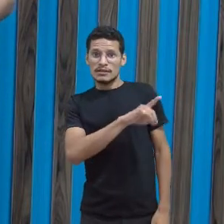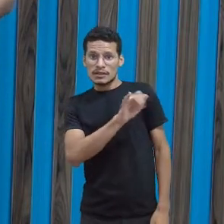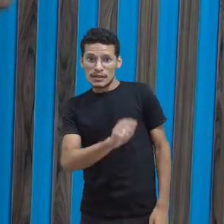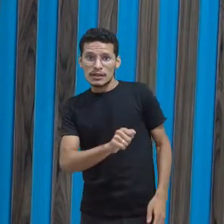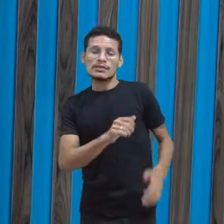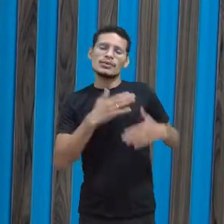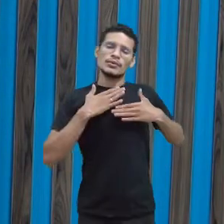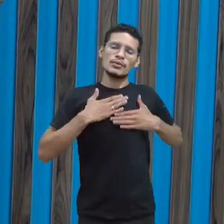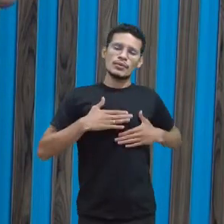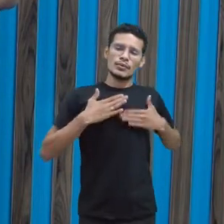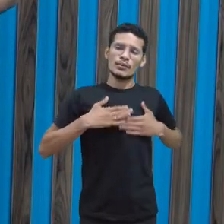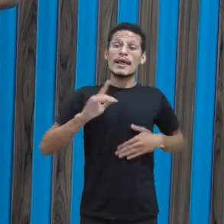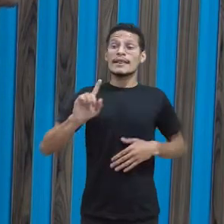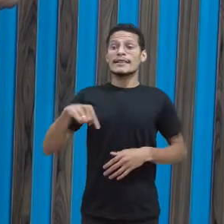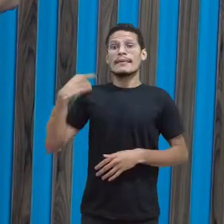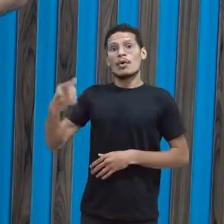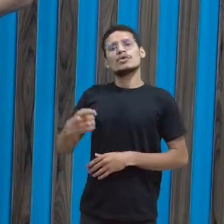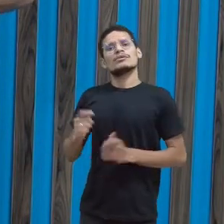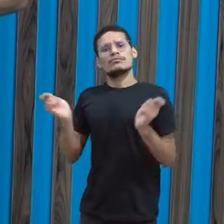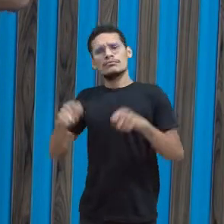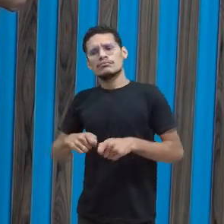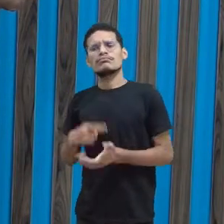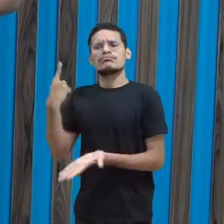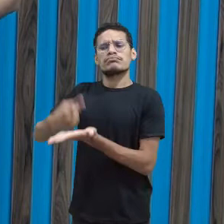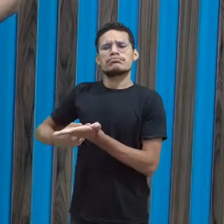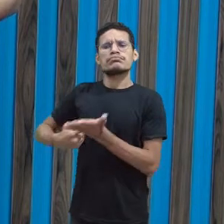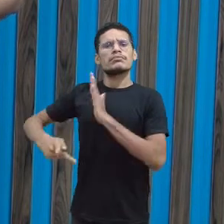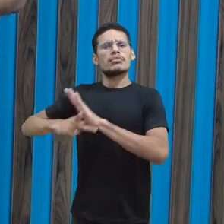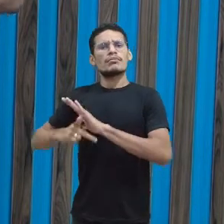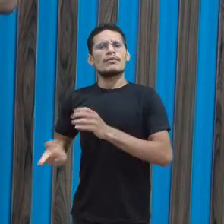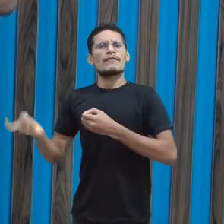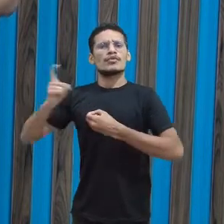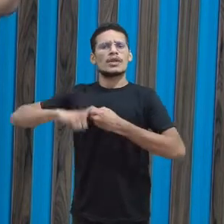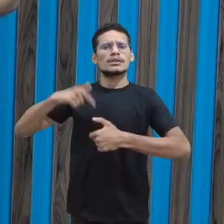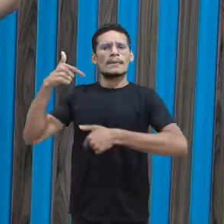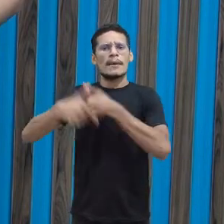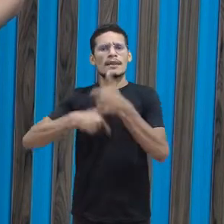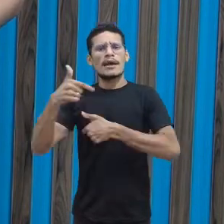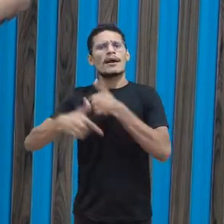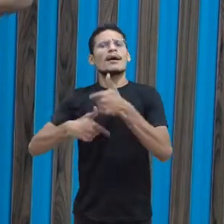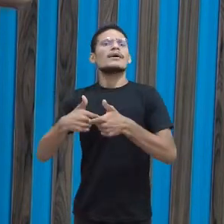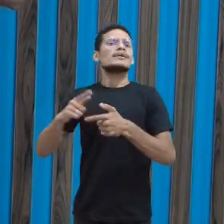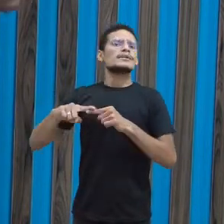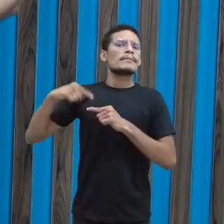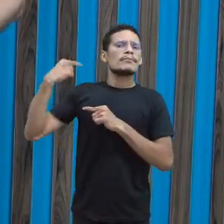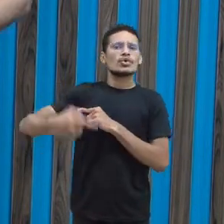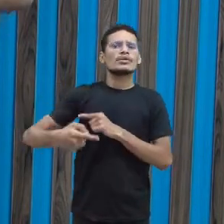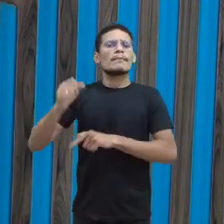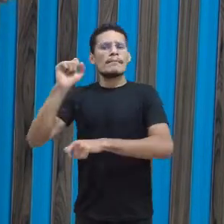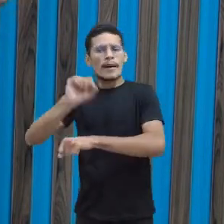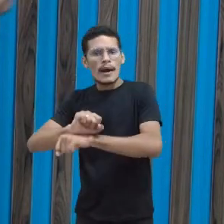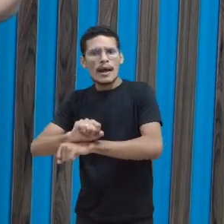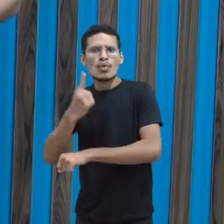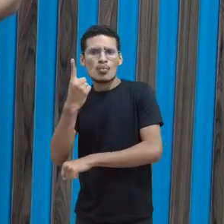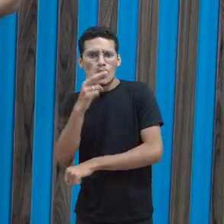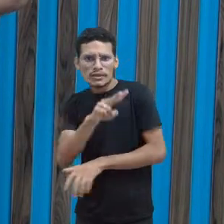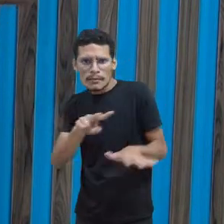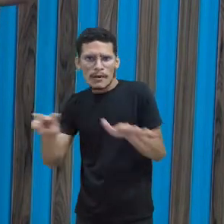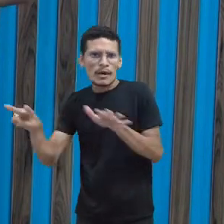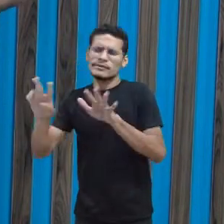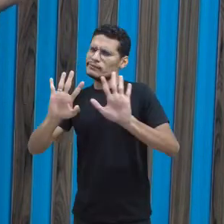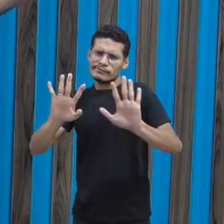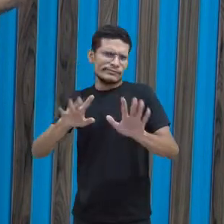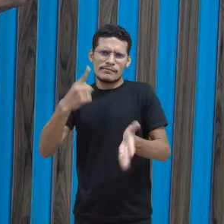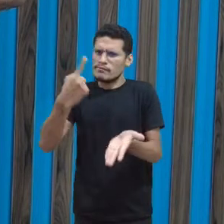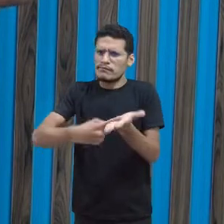descansando e depois pode negociar, né, voltar a trabalhar, depois de trabalhar, parar mais uma semana, depois mais uma semana.